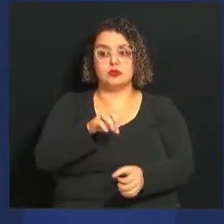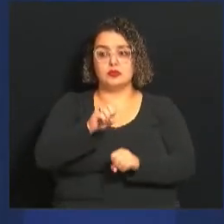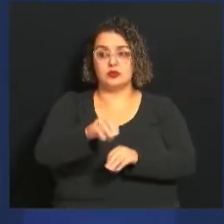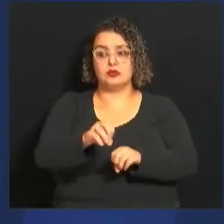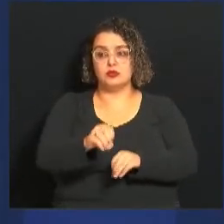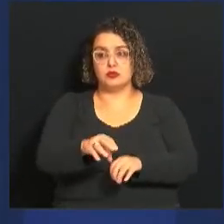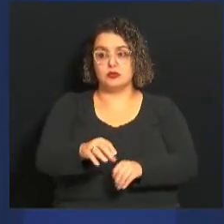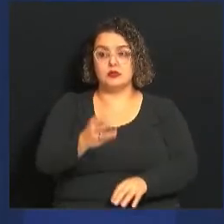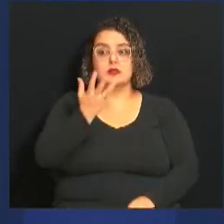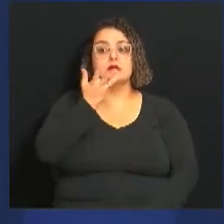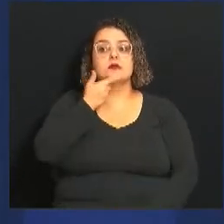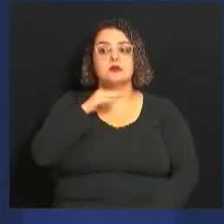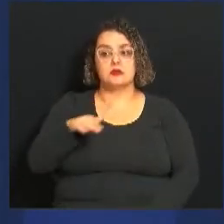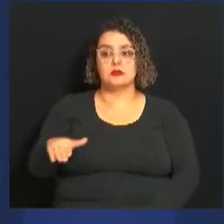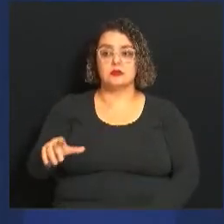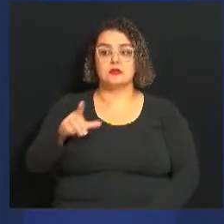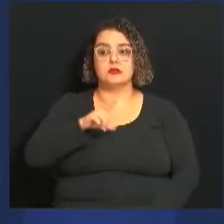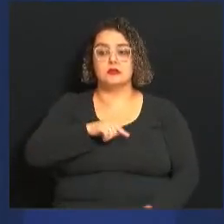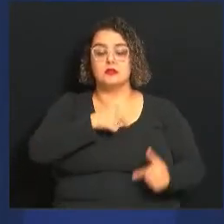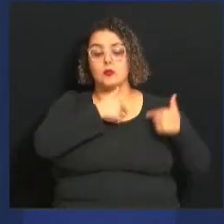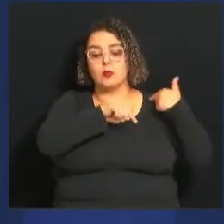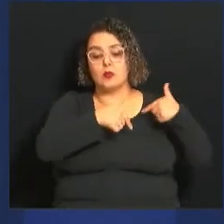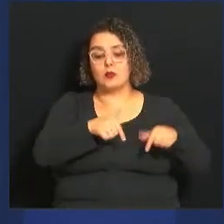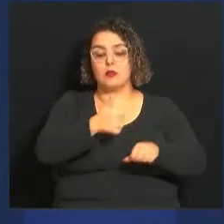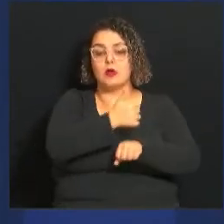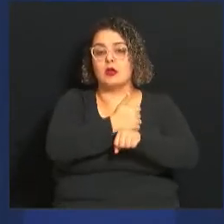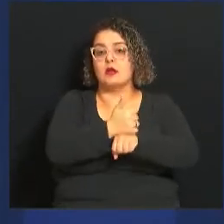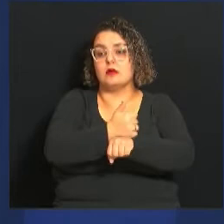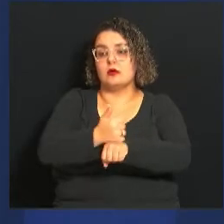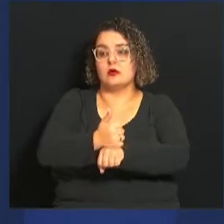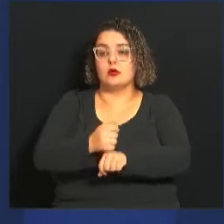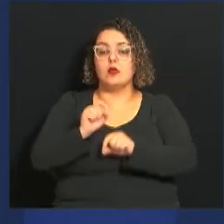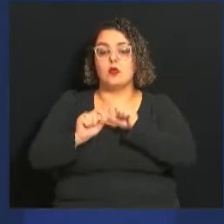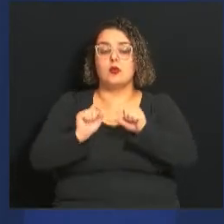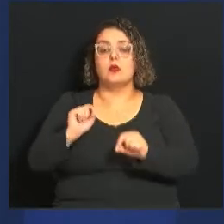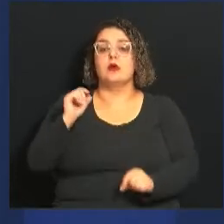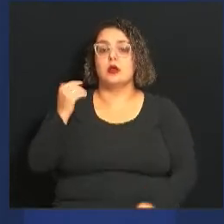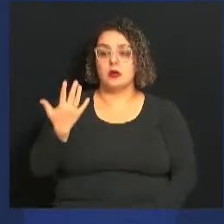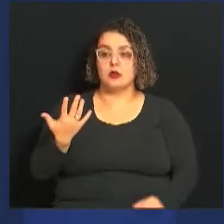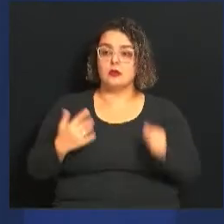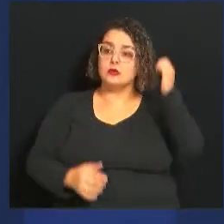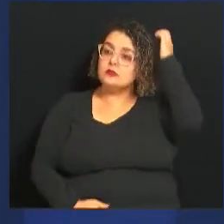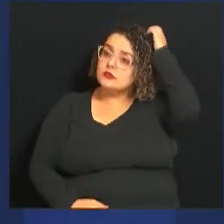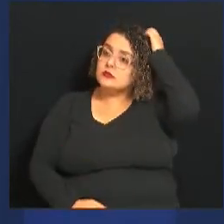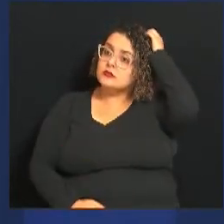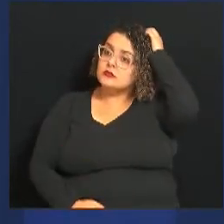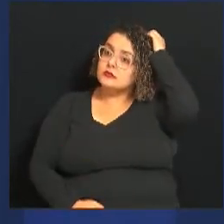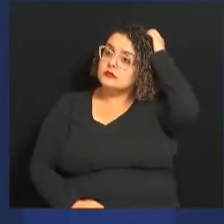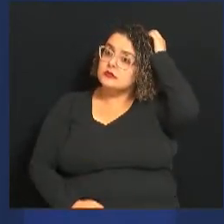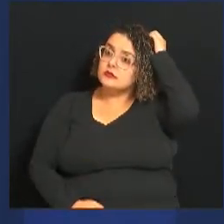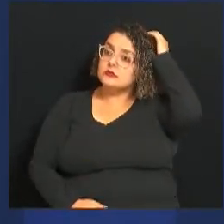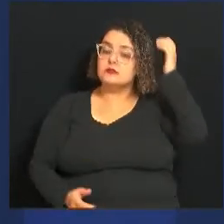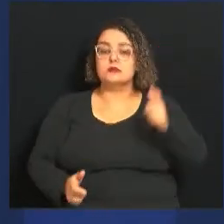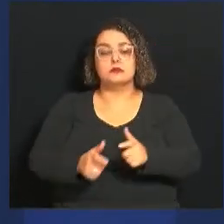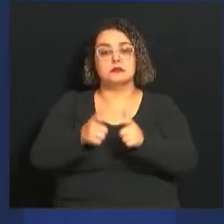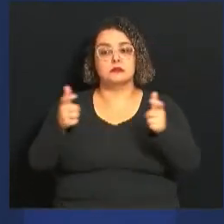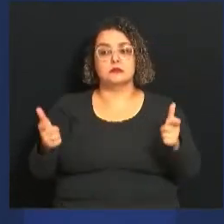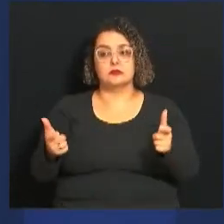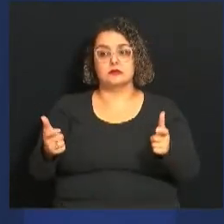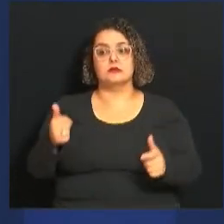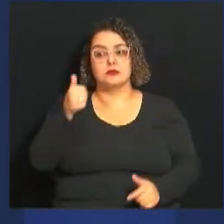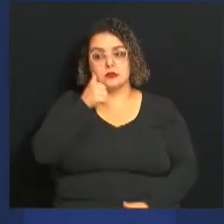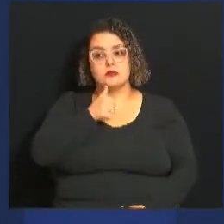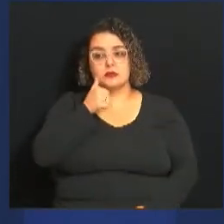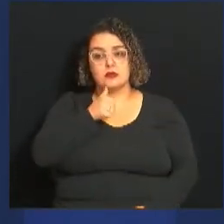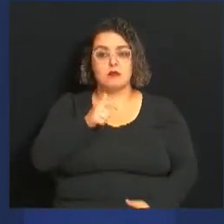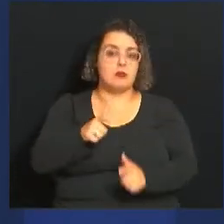a gente quer que elas tenham uma carreira, porque recorrentemente o que acontece? Essas profissionais, na sua ampla maioria, são mulheres, né, que